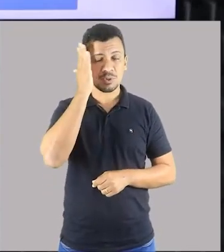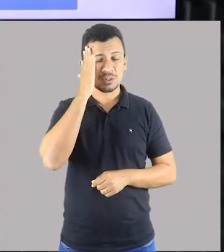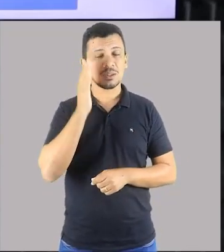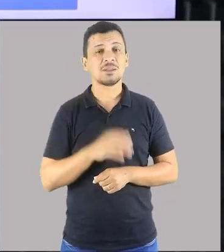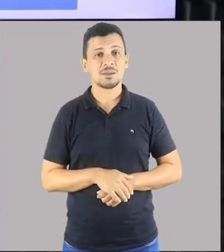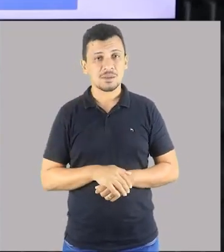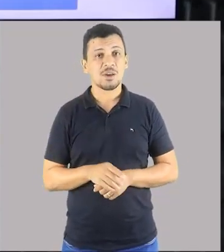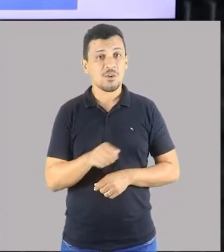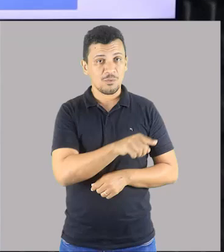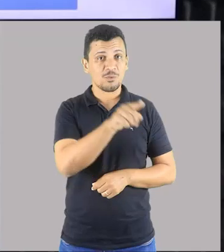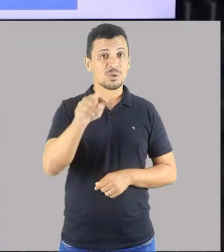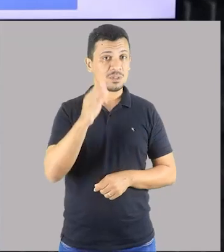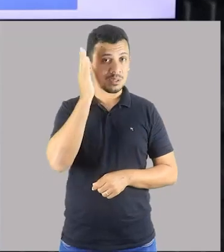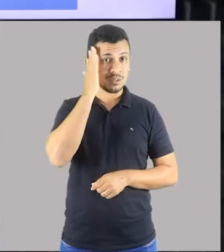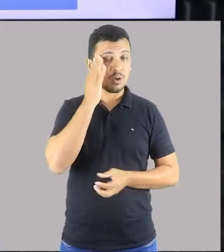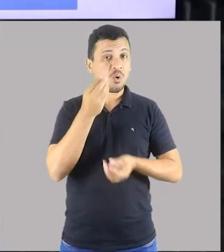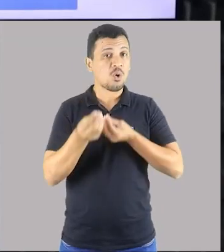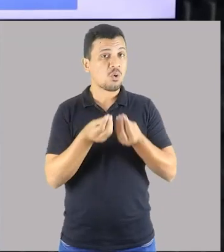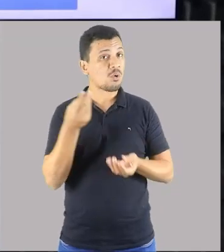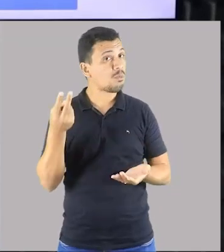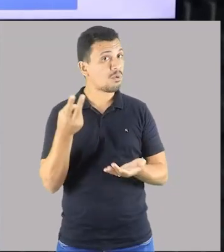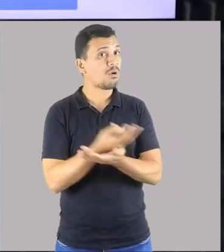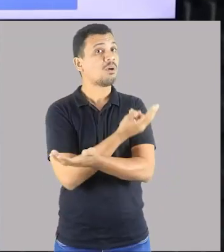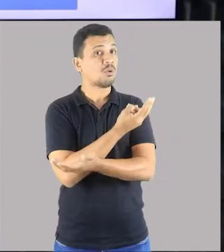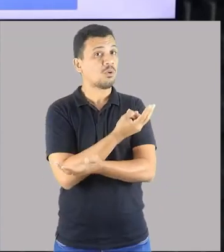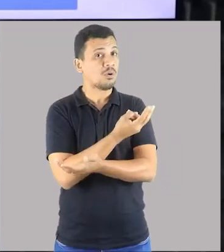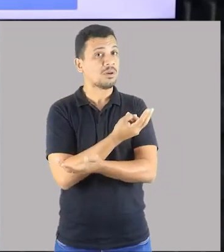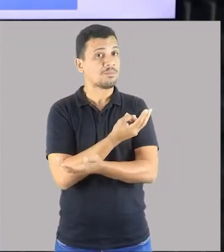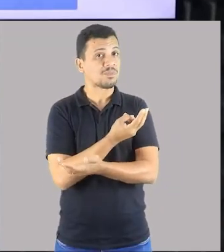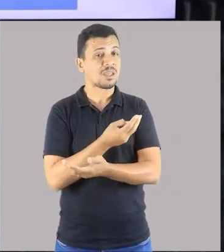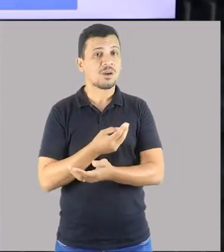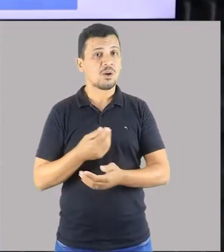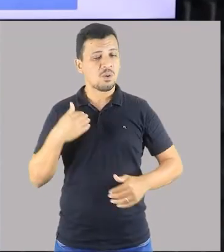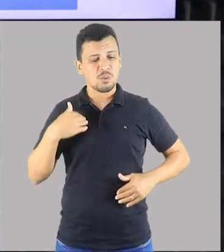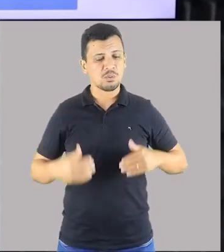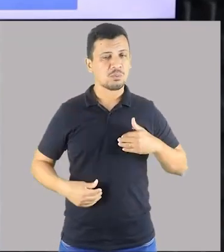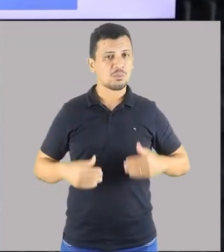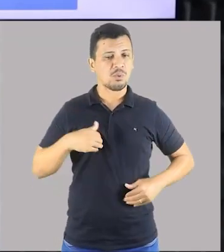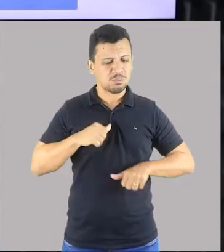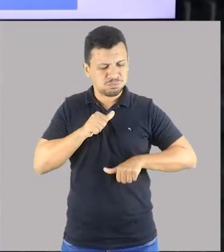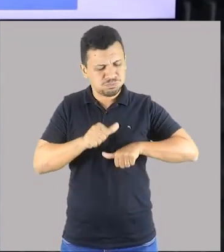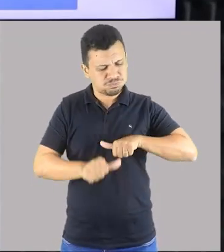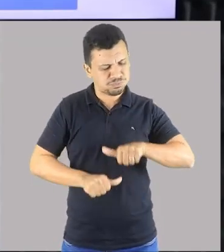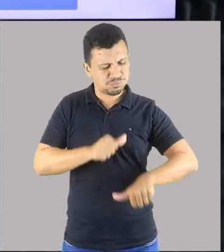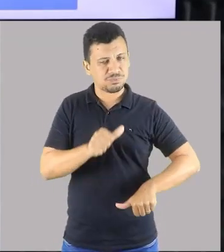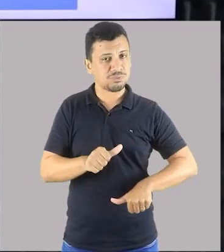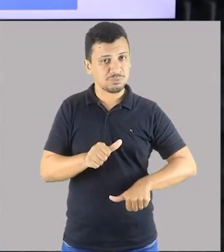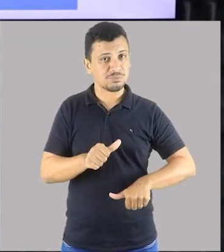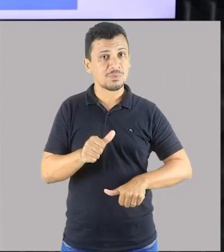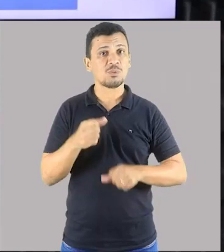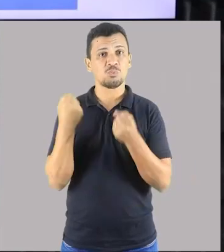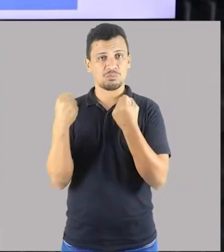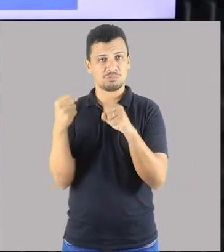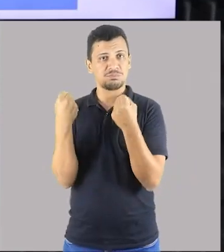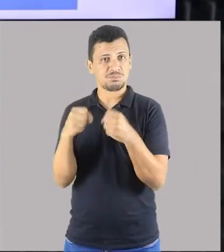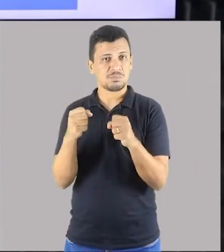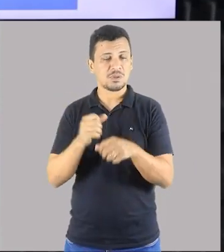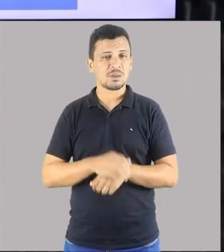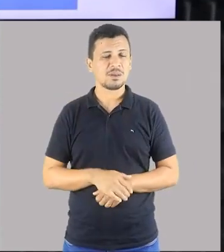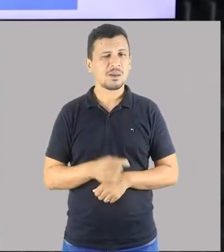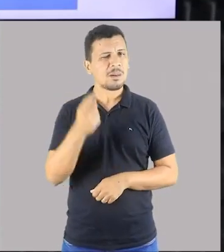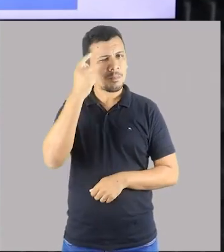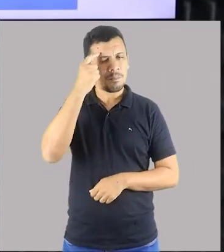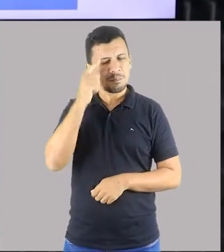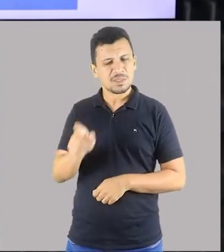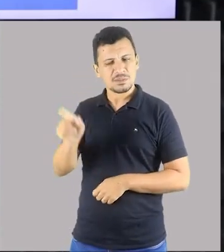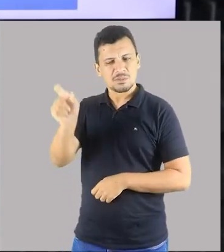vocês entendam como que ocorre o processo das vias metabólicas dentro do exercício, beleza? Então vamos lá, pense bem no